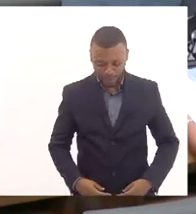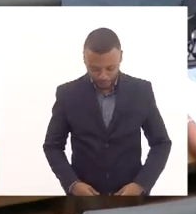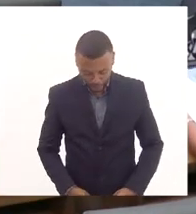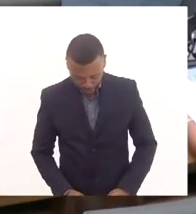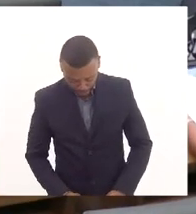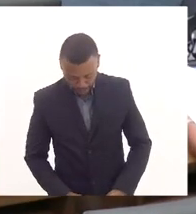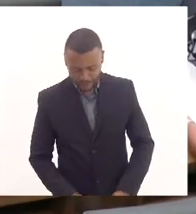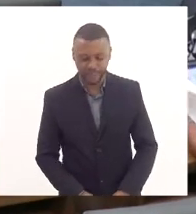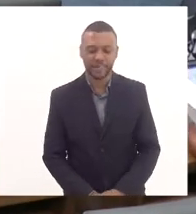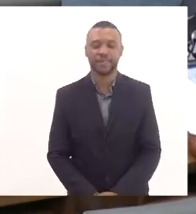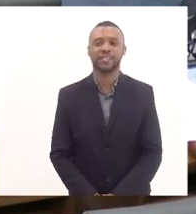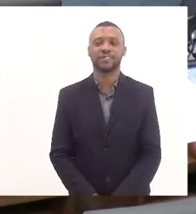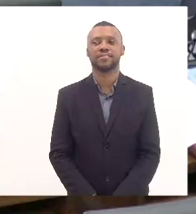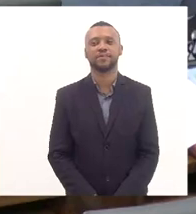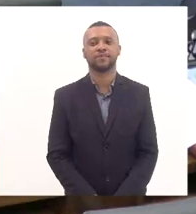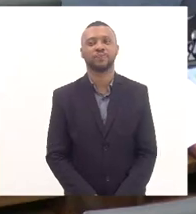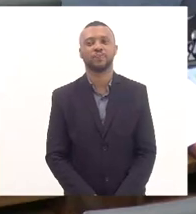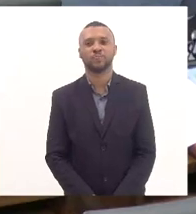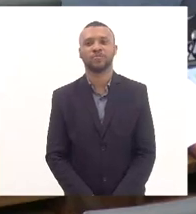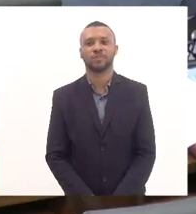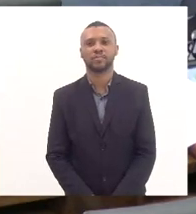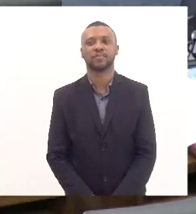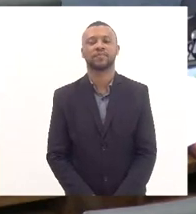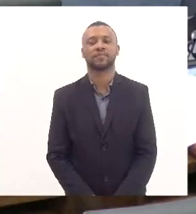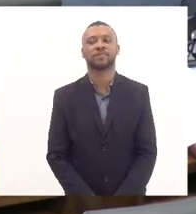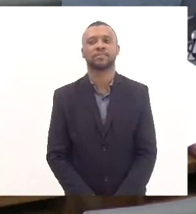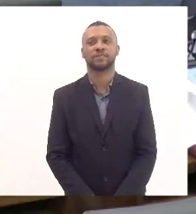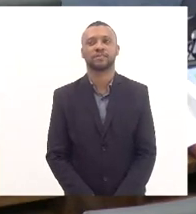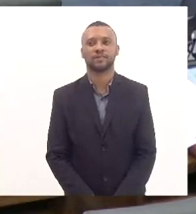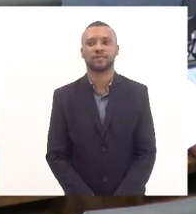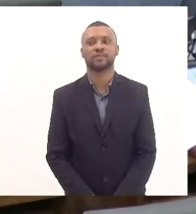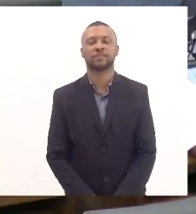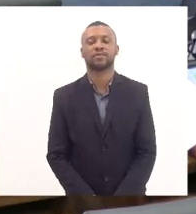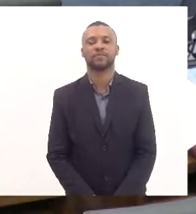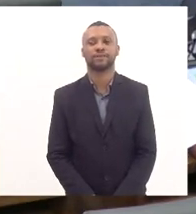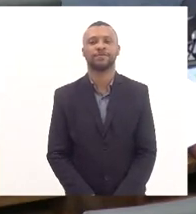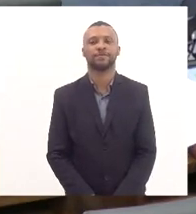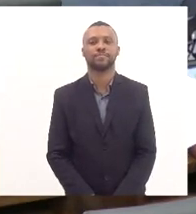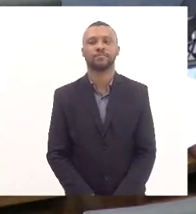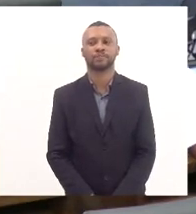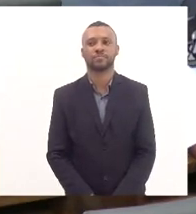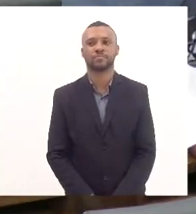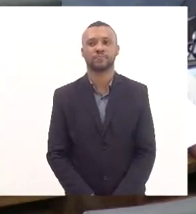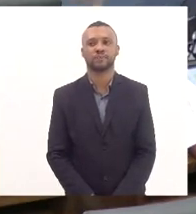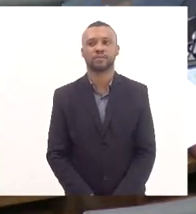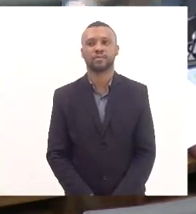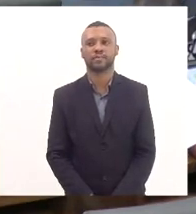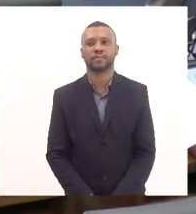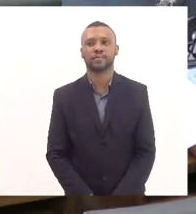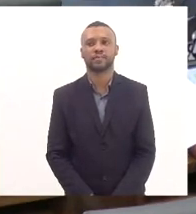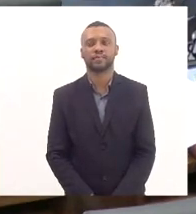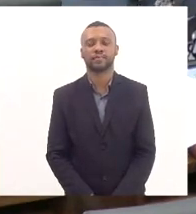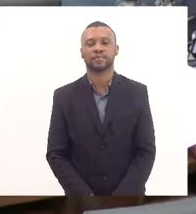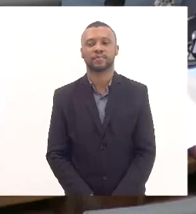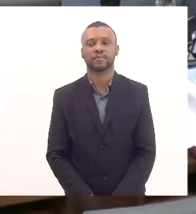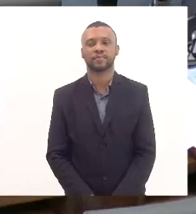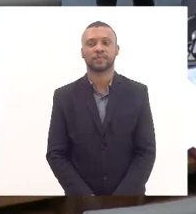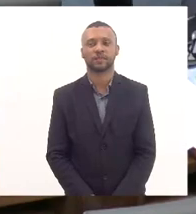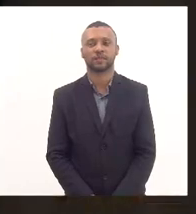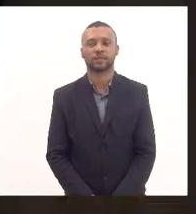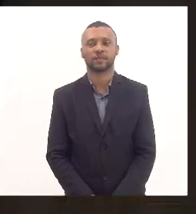na escola E aí o